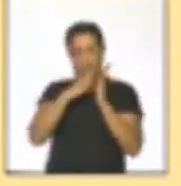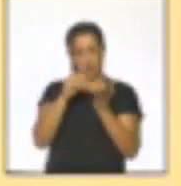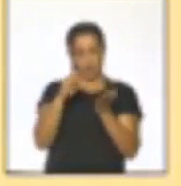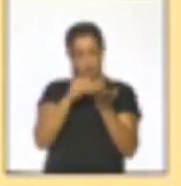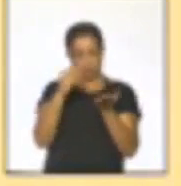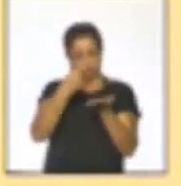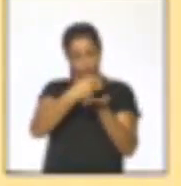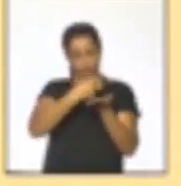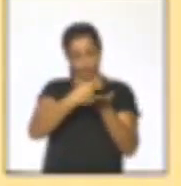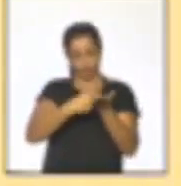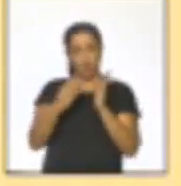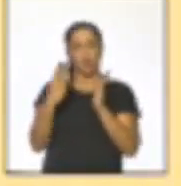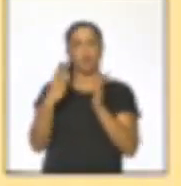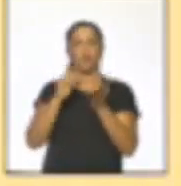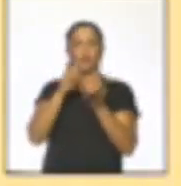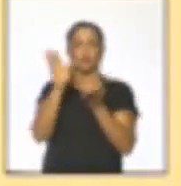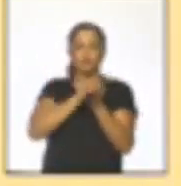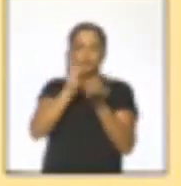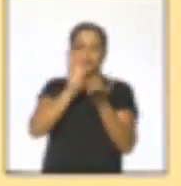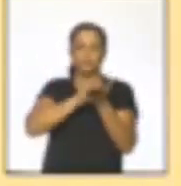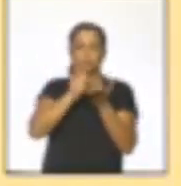com calma, né?